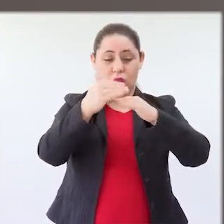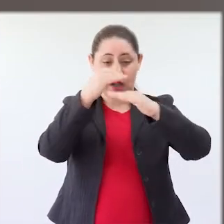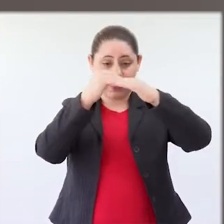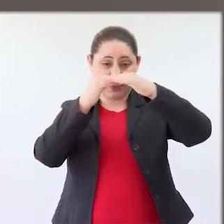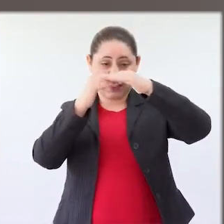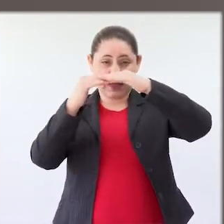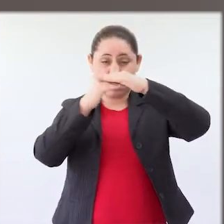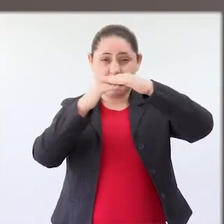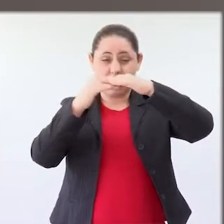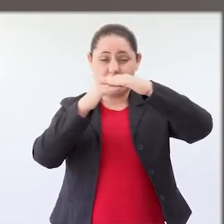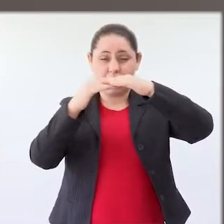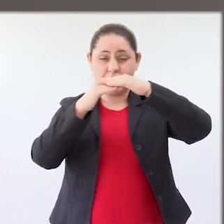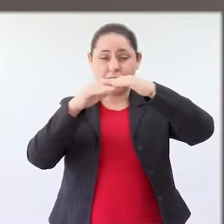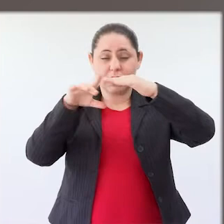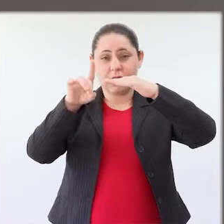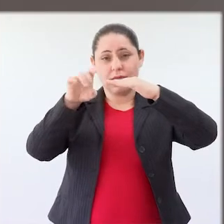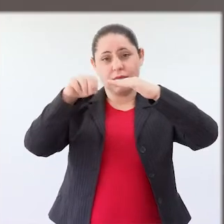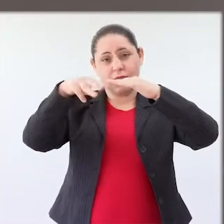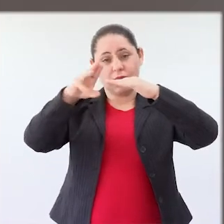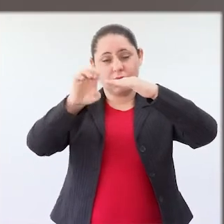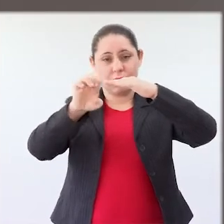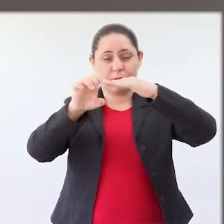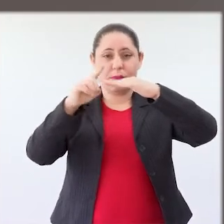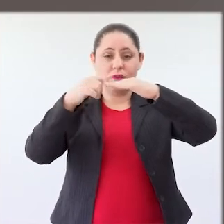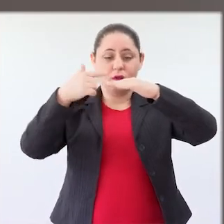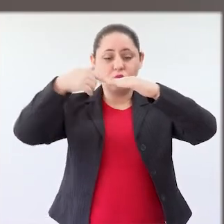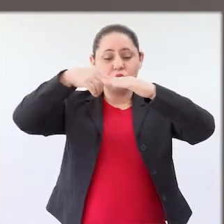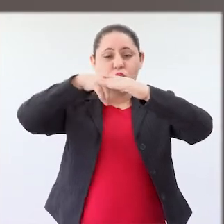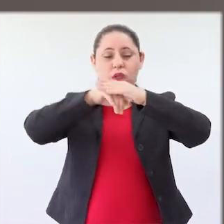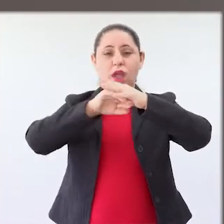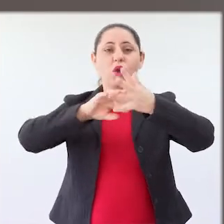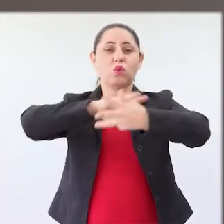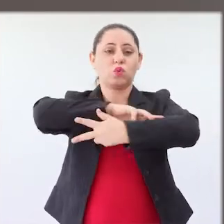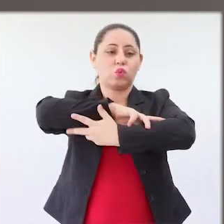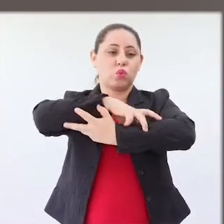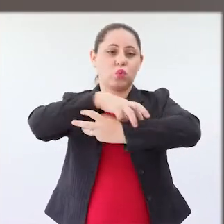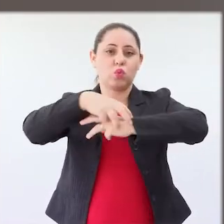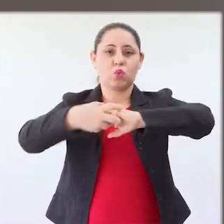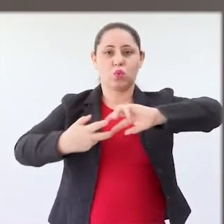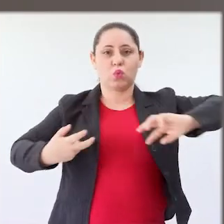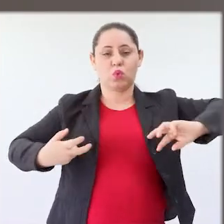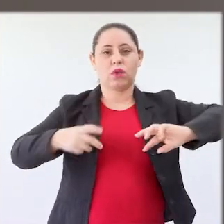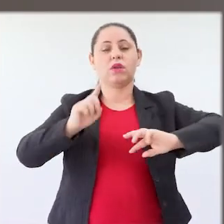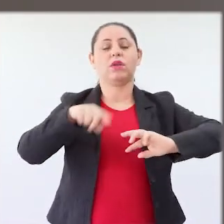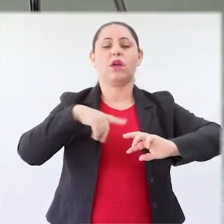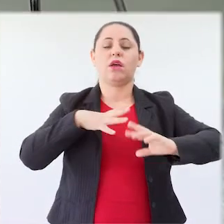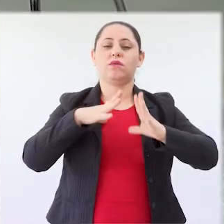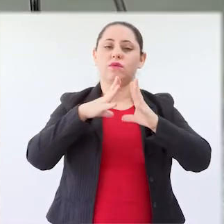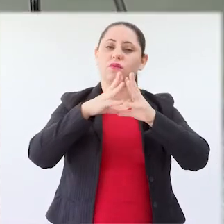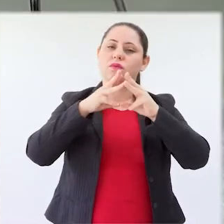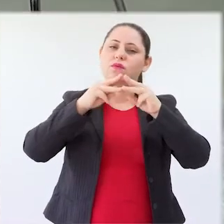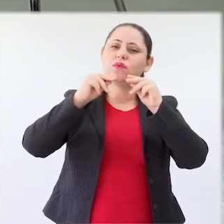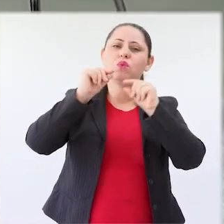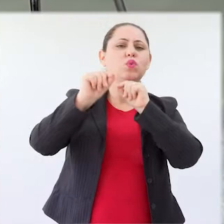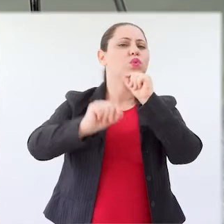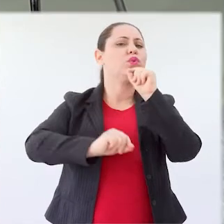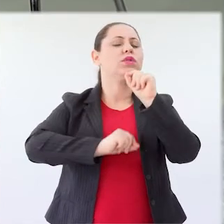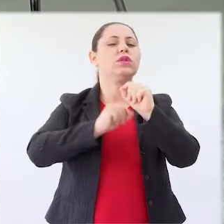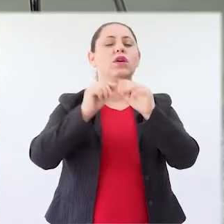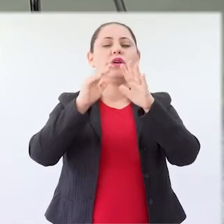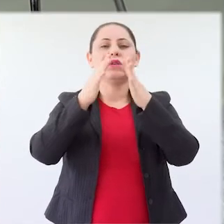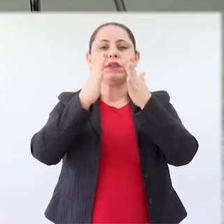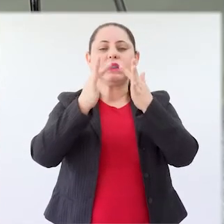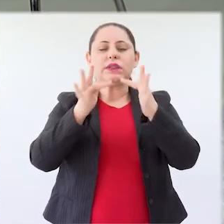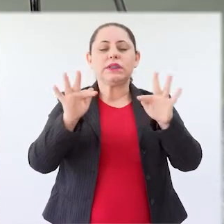lifting embaixo da camada da epiderme, da derme. Ele vai atingir o músculo, fazendo um lifting, relaxando. Por isso que dá